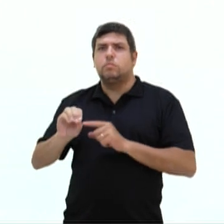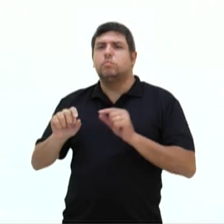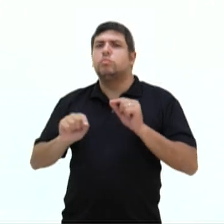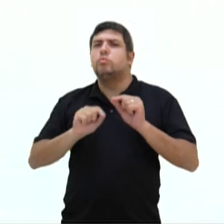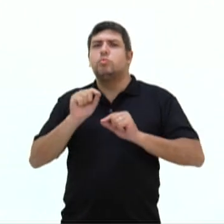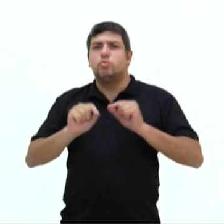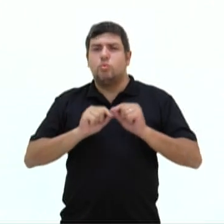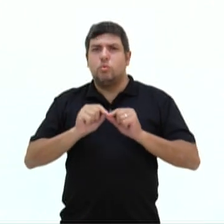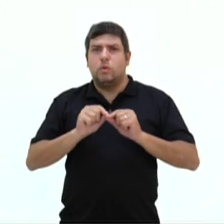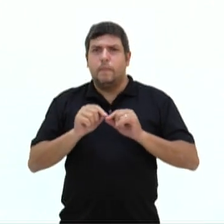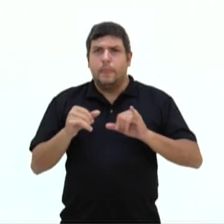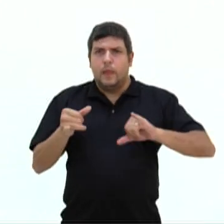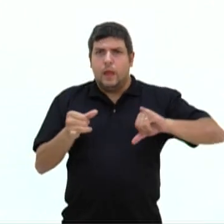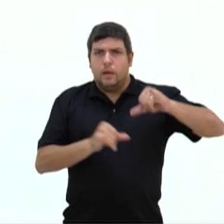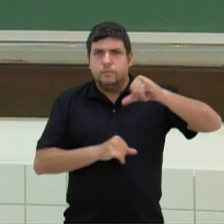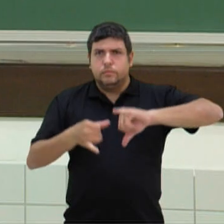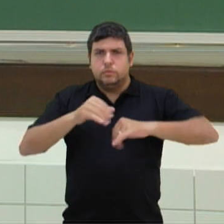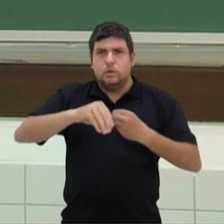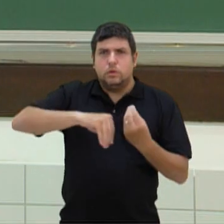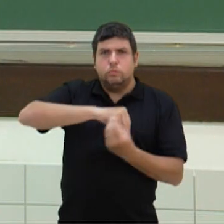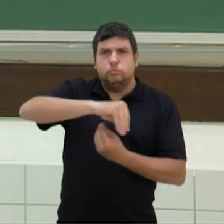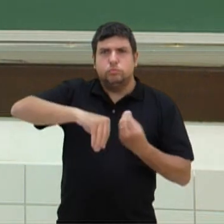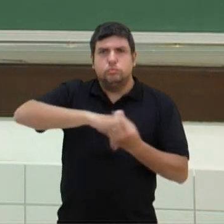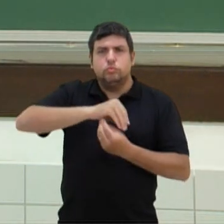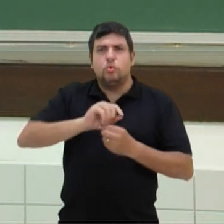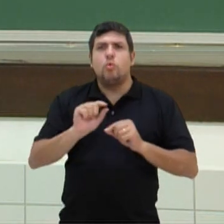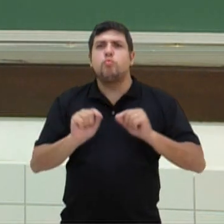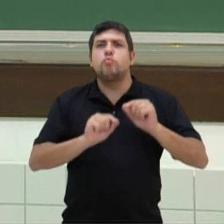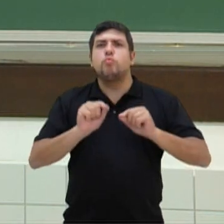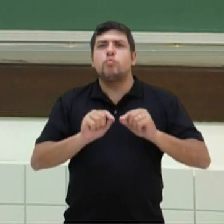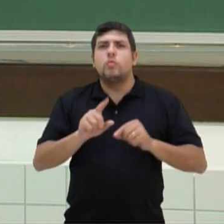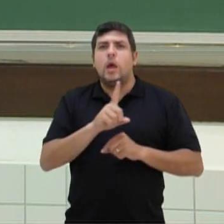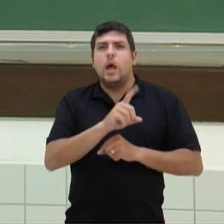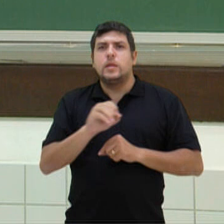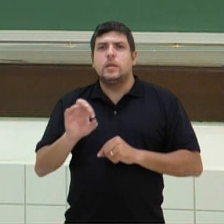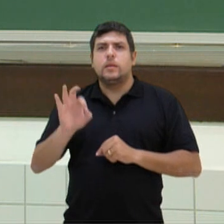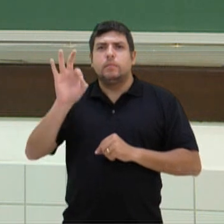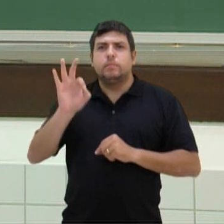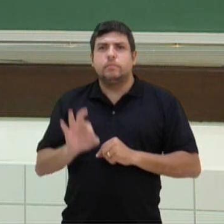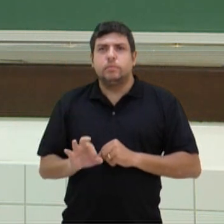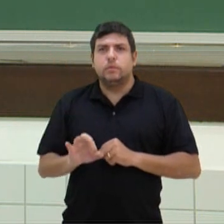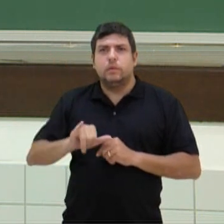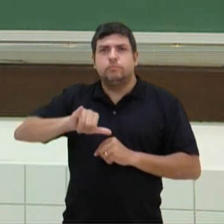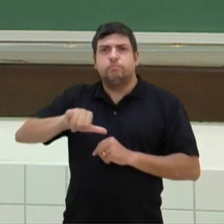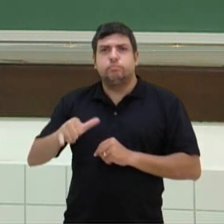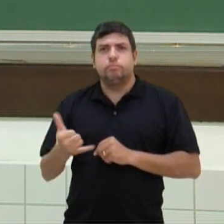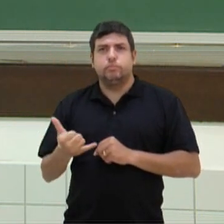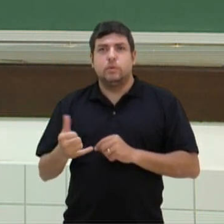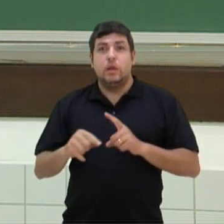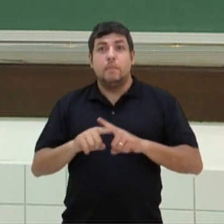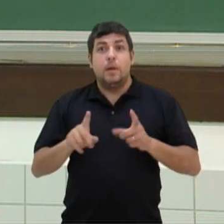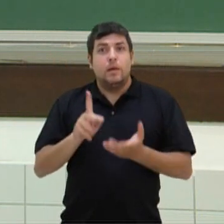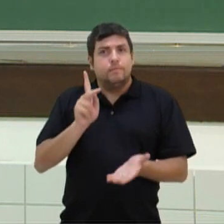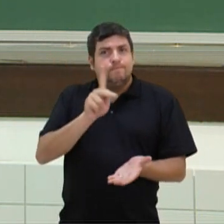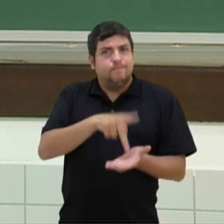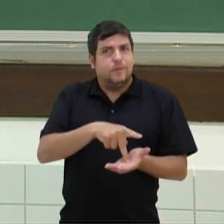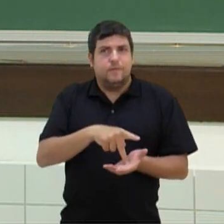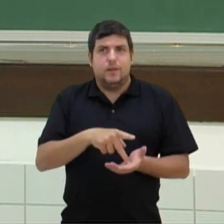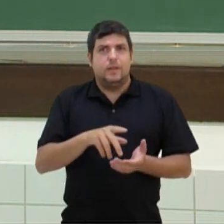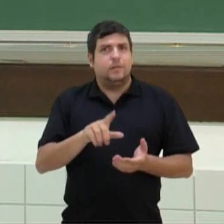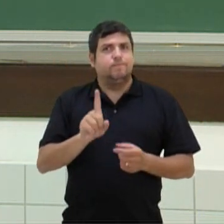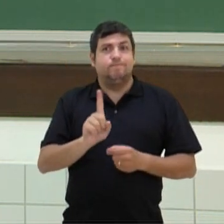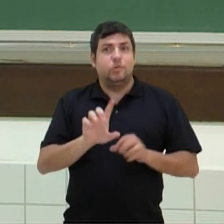todas as reações têm 100% de rendimento. Tá? Mas, na verdade, na vida real, as coisas não são bem assim,